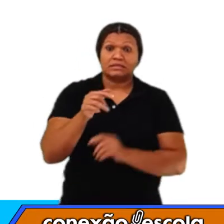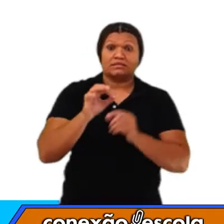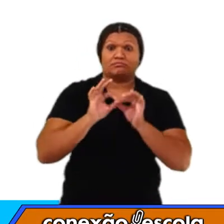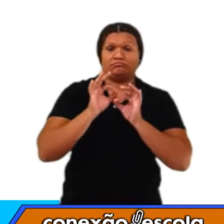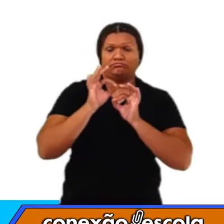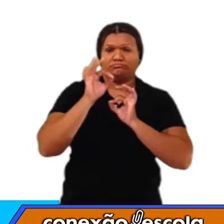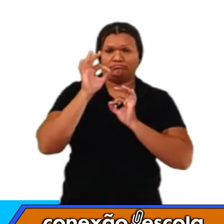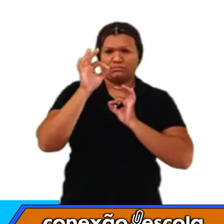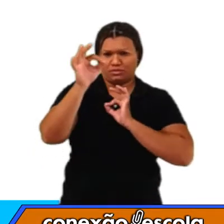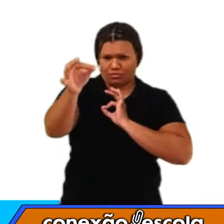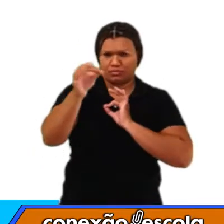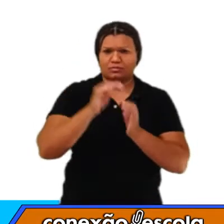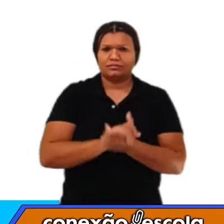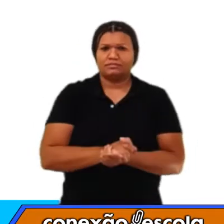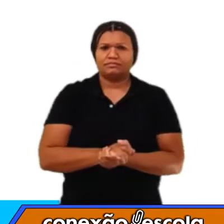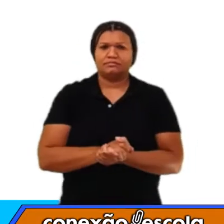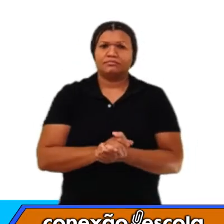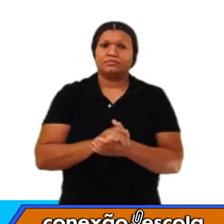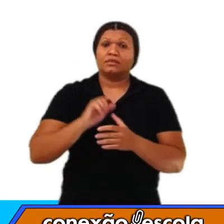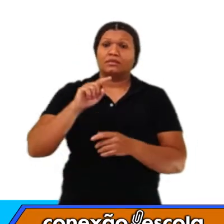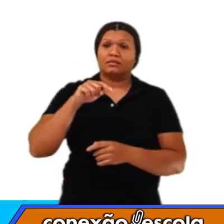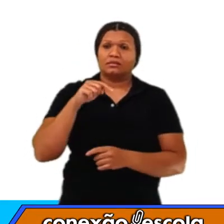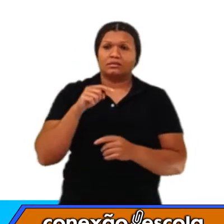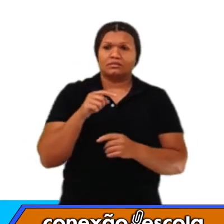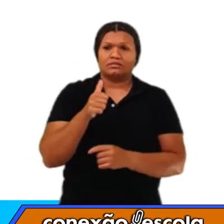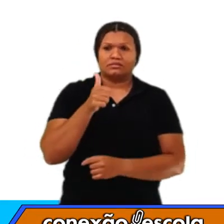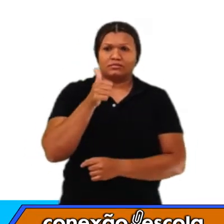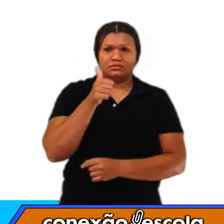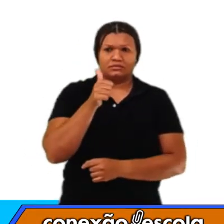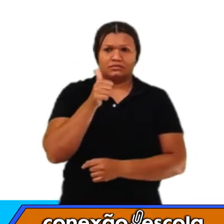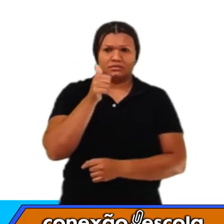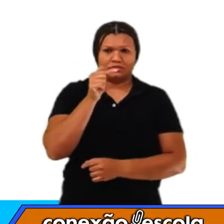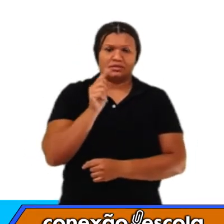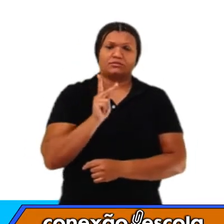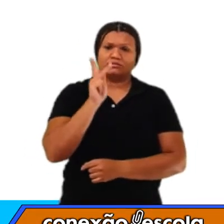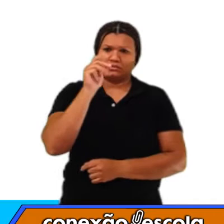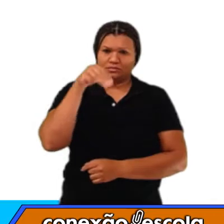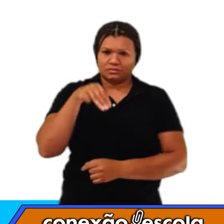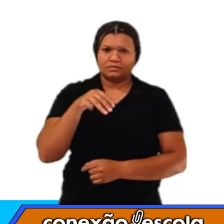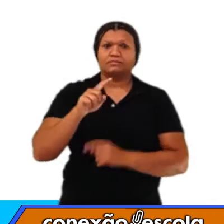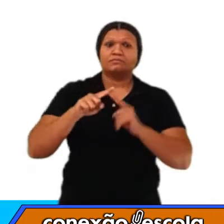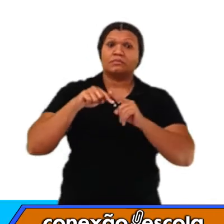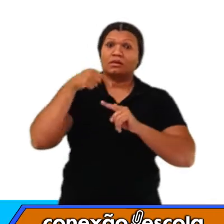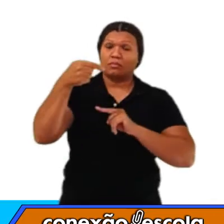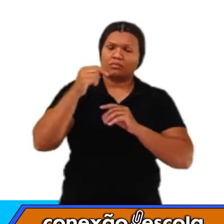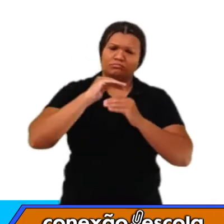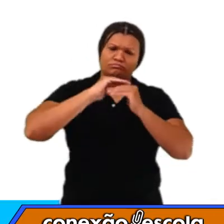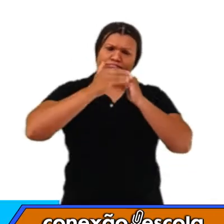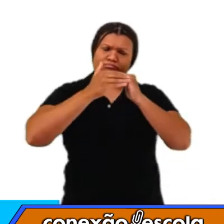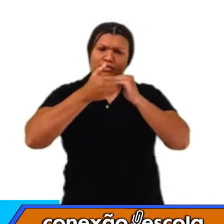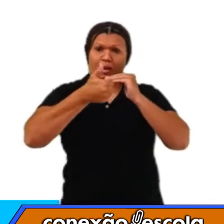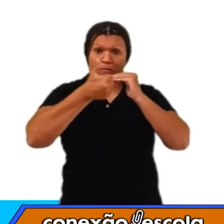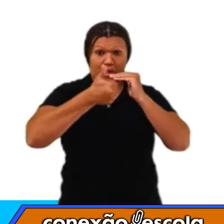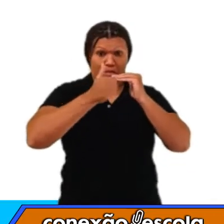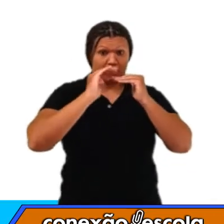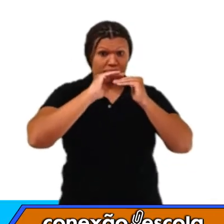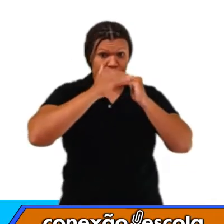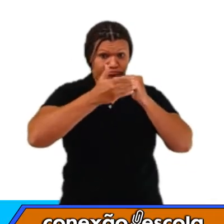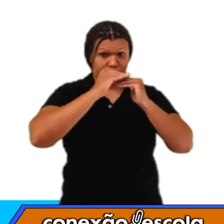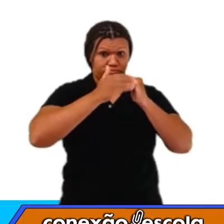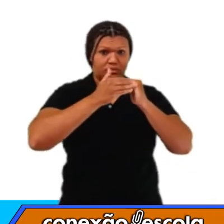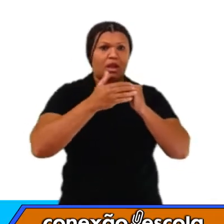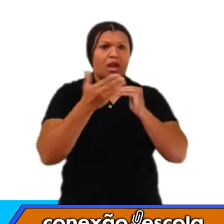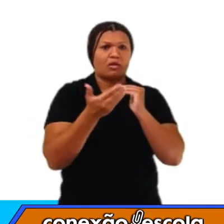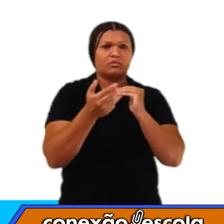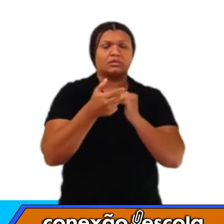certo? Depois dessa troposfera, nós temos uma camada seguinte. Vou mostrar aqui com o